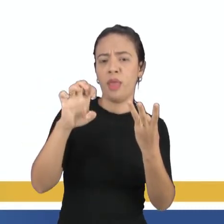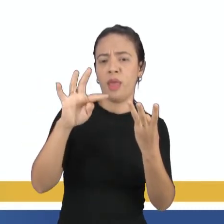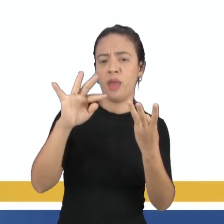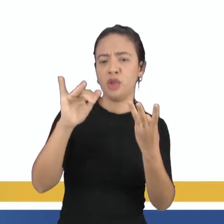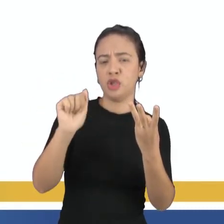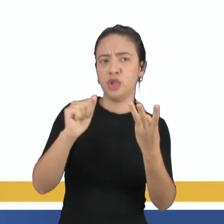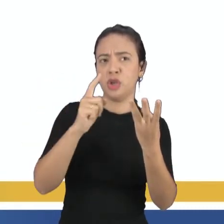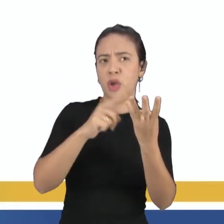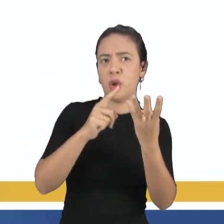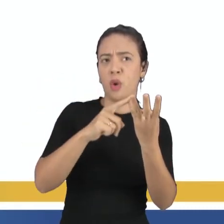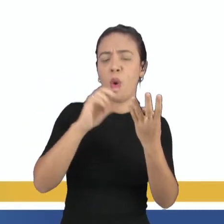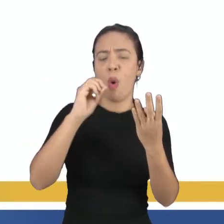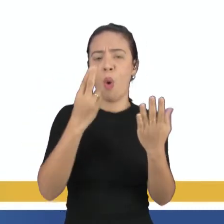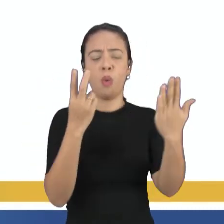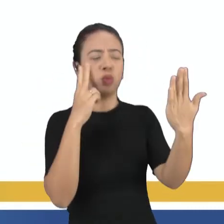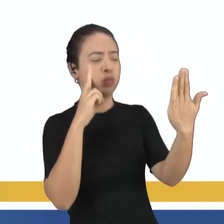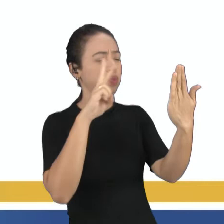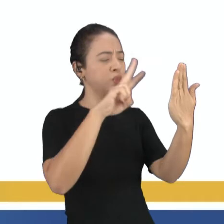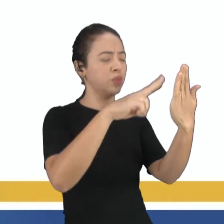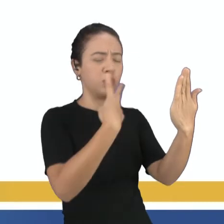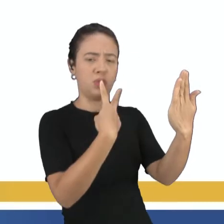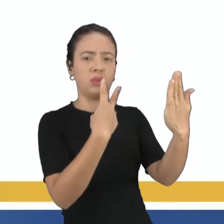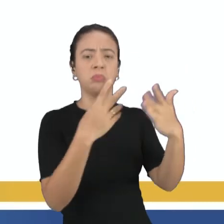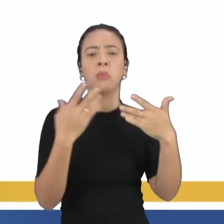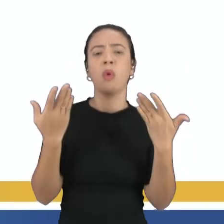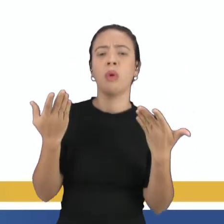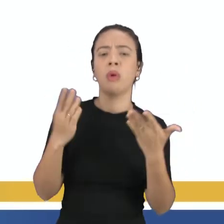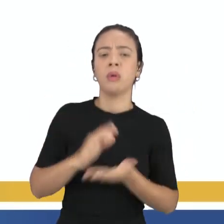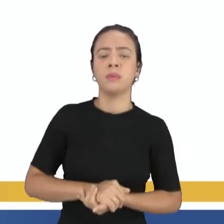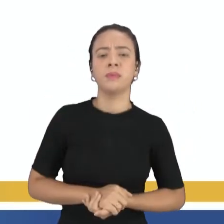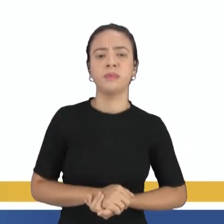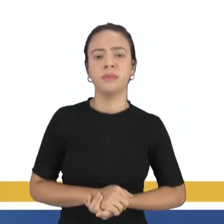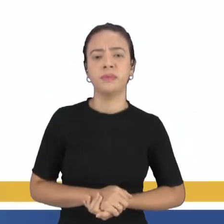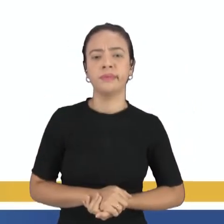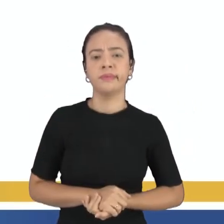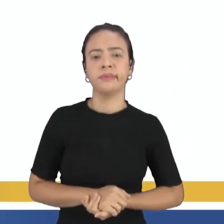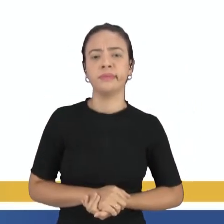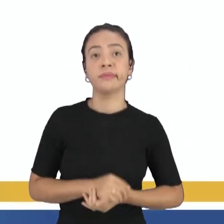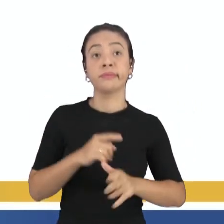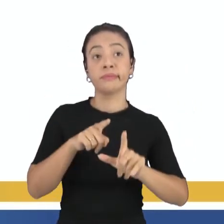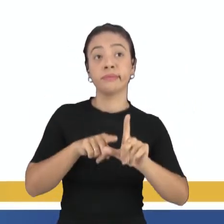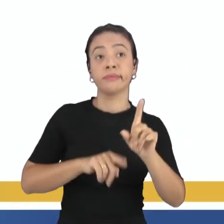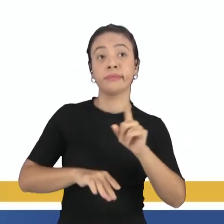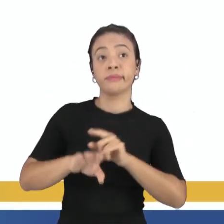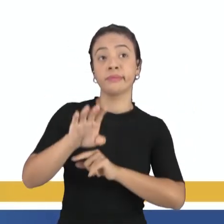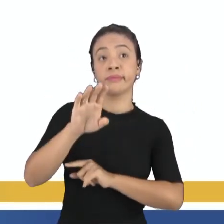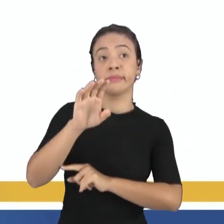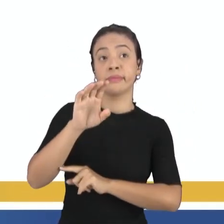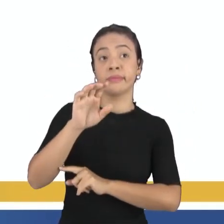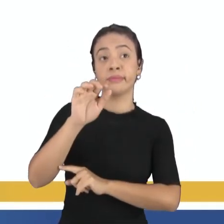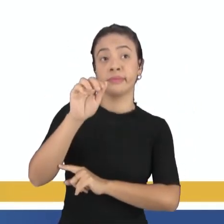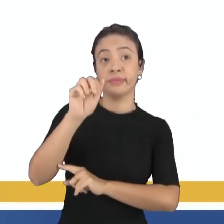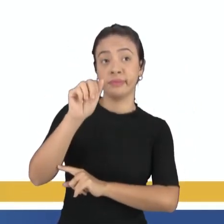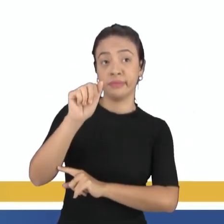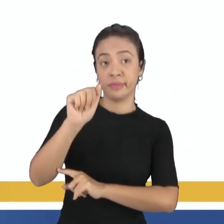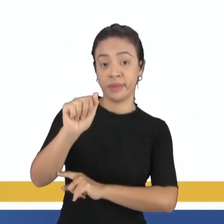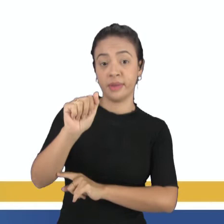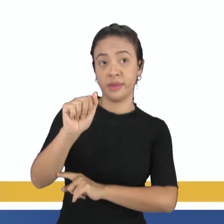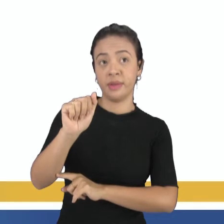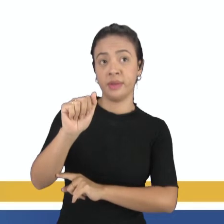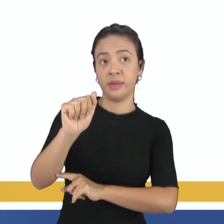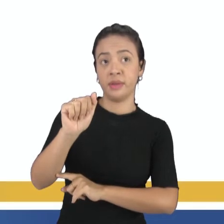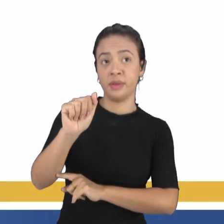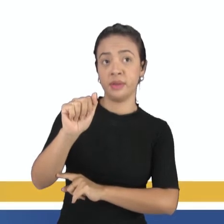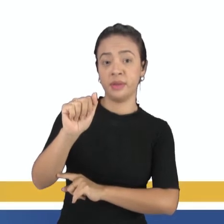homotetia, desculpa, e simetria de reflexão. Então, alternativa E. Então, essa figura foi